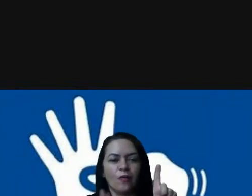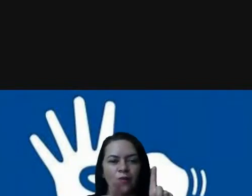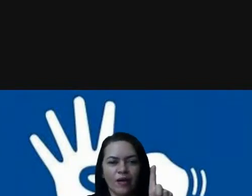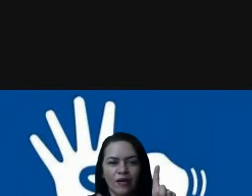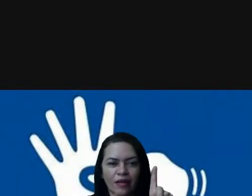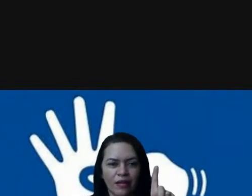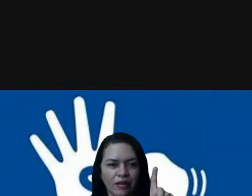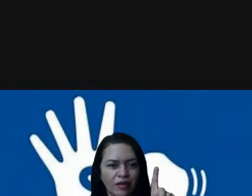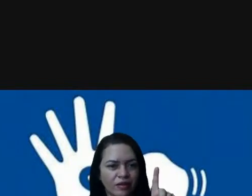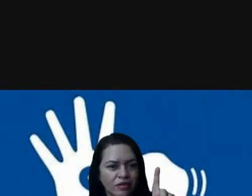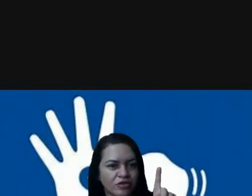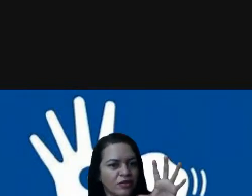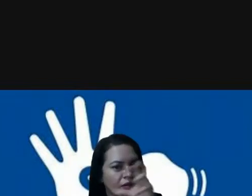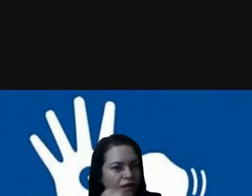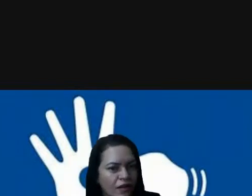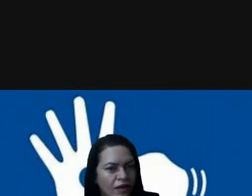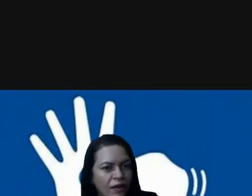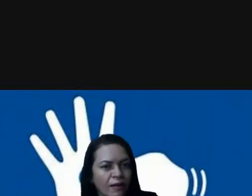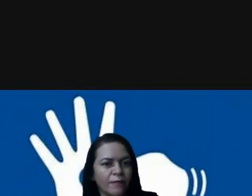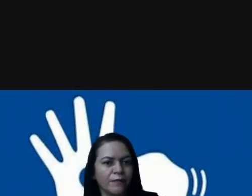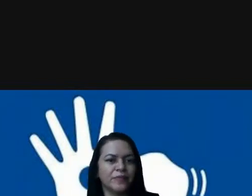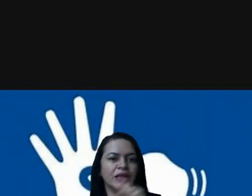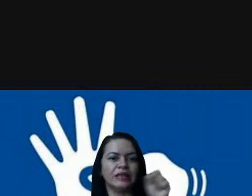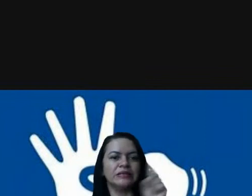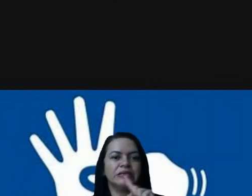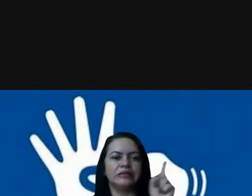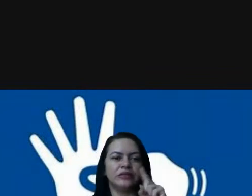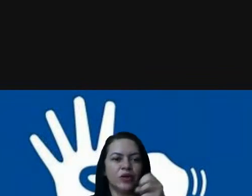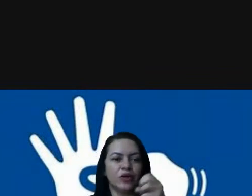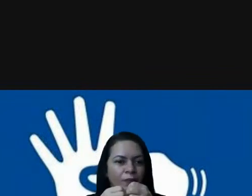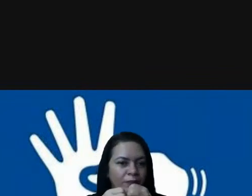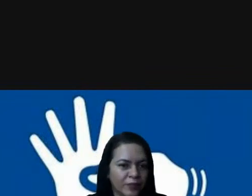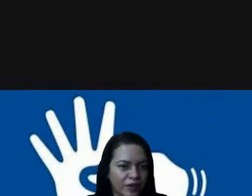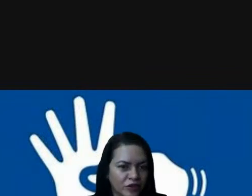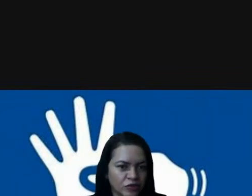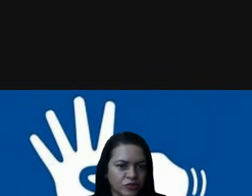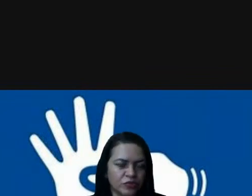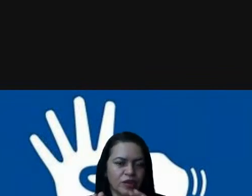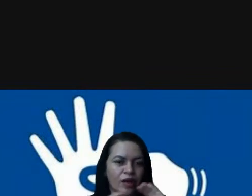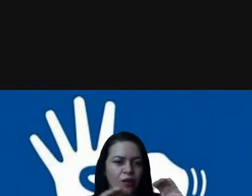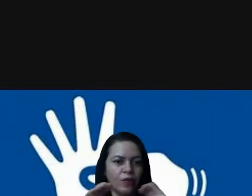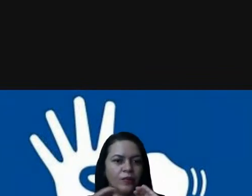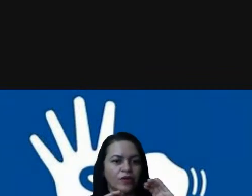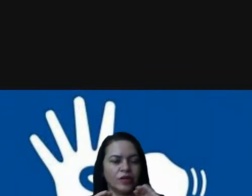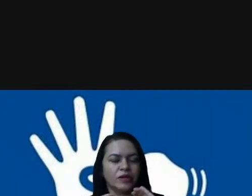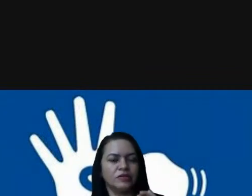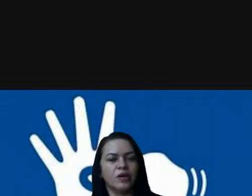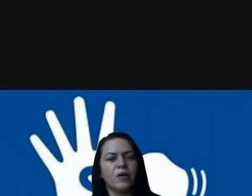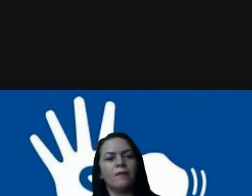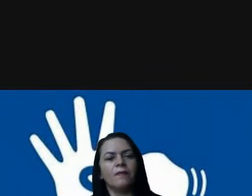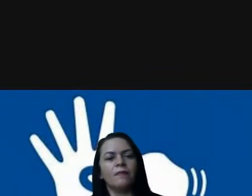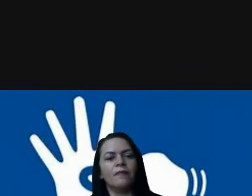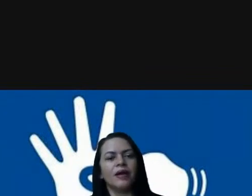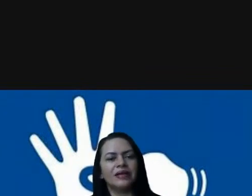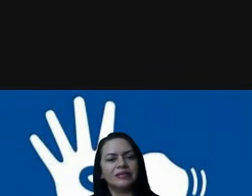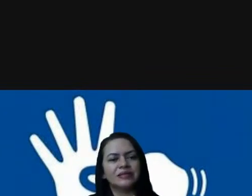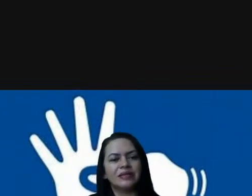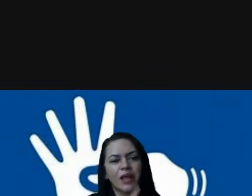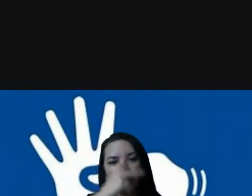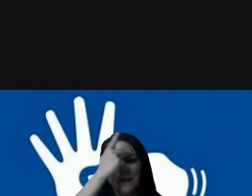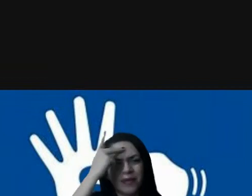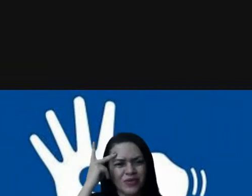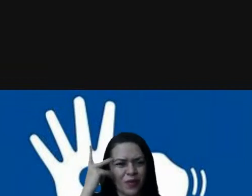mas sem prejudicar a comunicação. Só que tem muita gente que, na verdade, é preguiça,